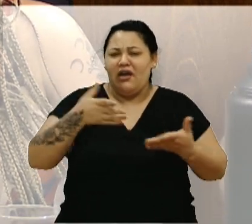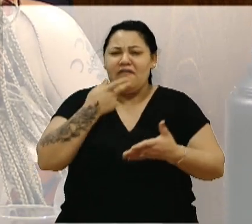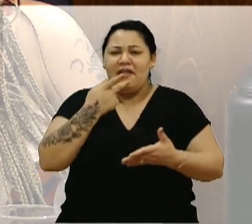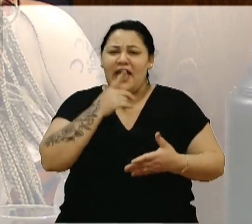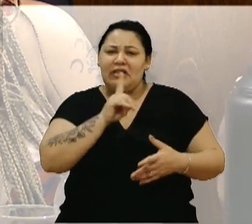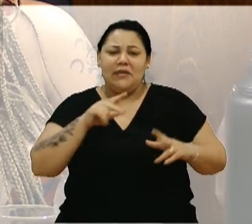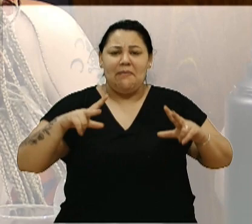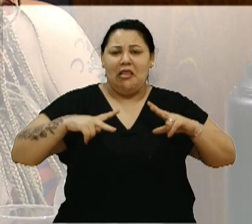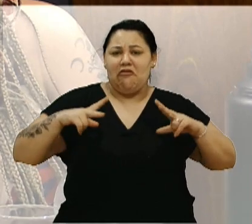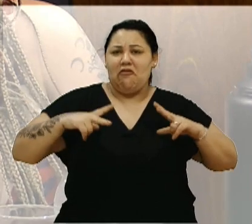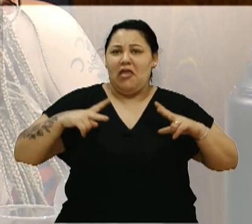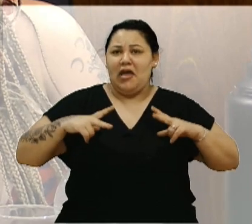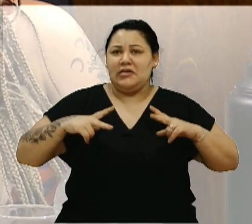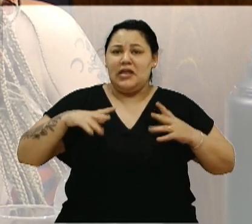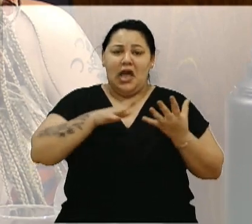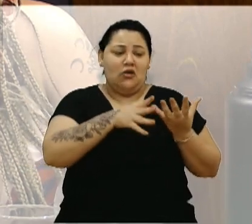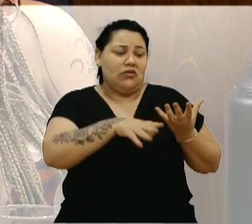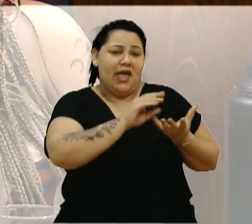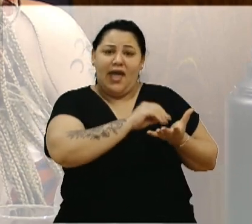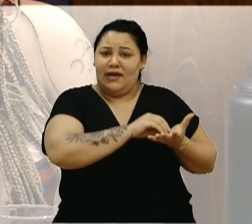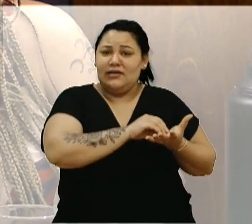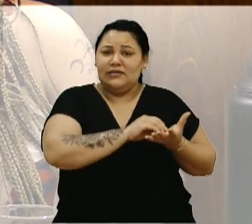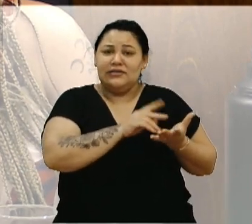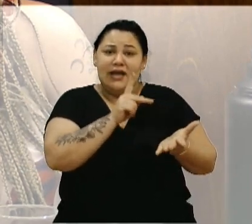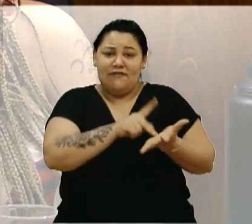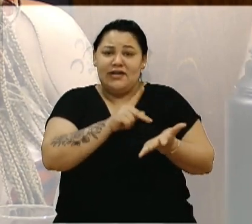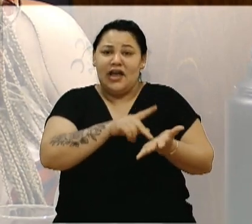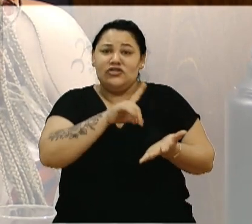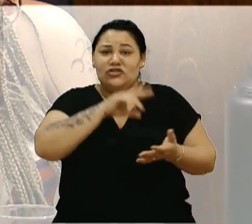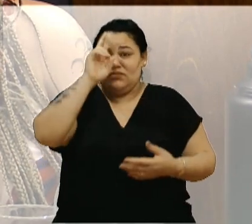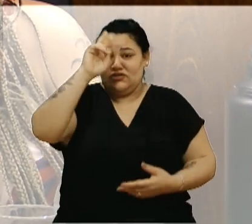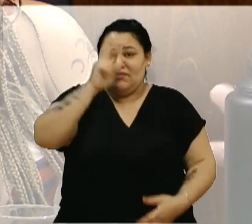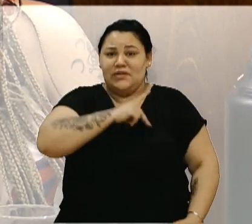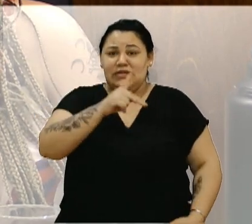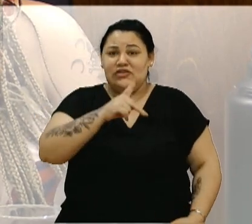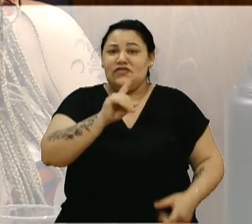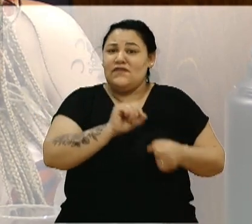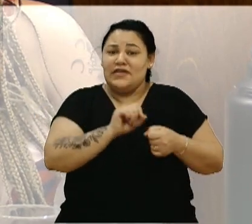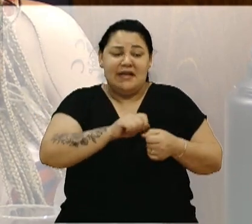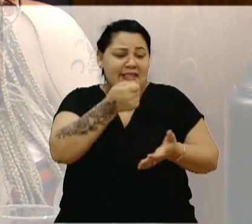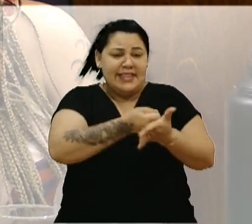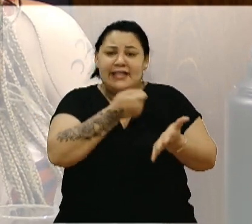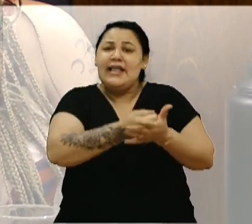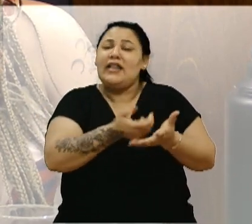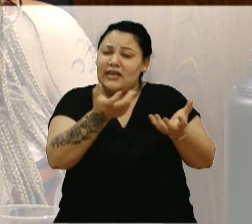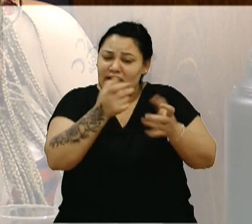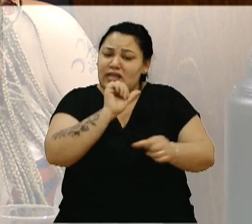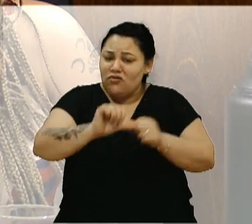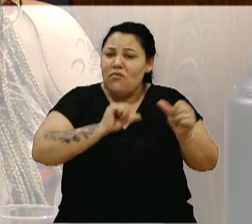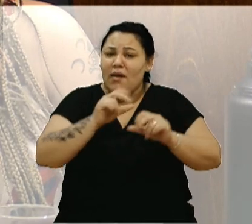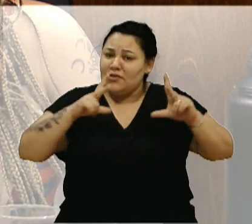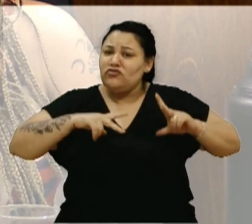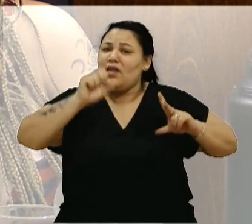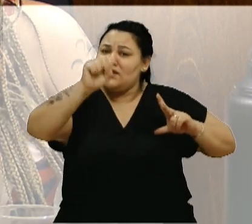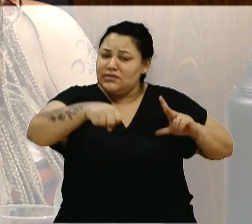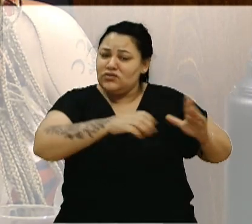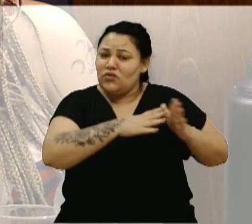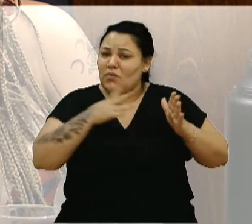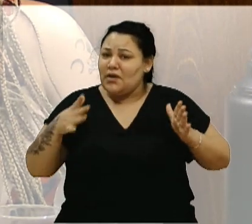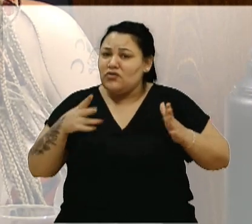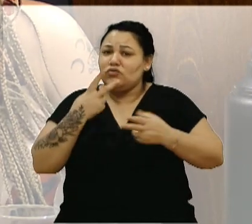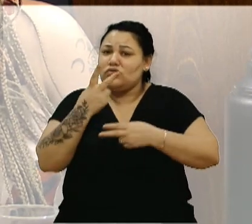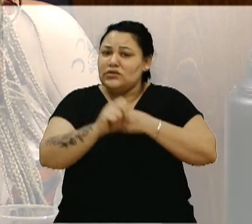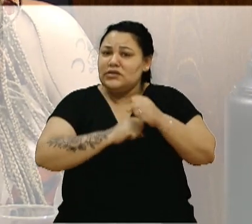privatizar a Codeca, quando tinham uma diretora-presidente que fez tudo para isso acontecer durante 2 anos. Então